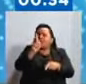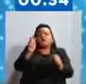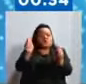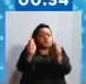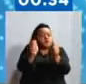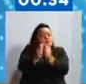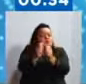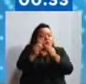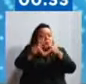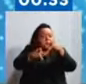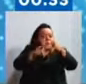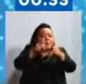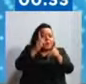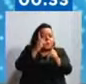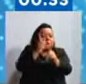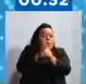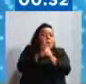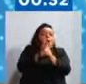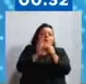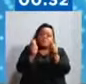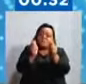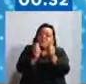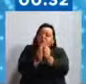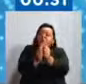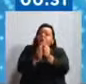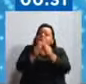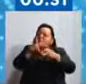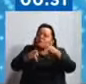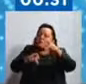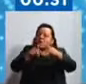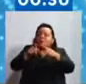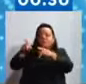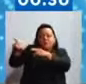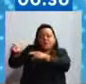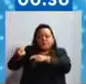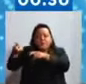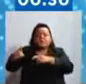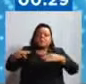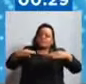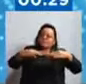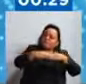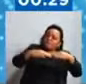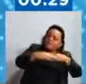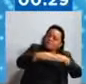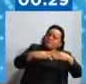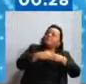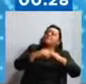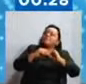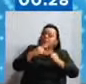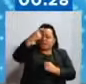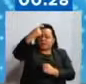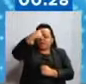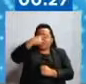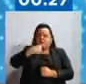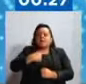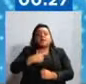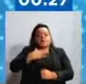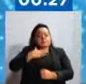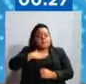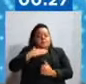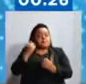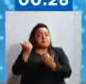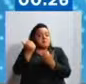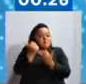descobre os problemas da cidade junto à população. Tanto da área rural e tanto da cidade. Eu me coloco, eu e a minha vice-prefeita,